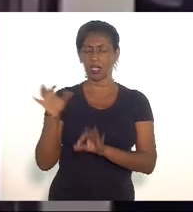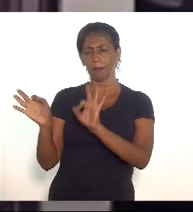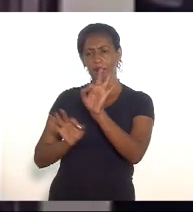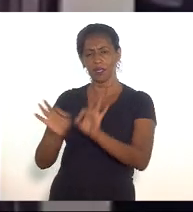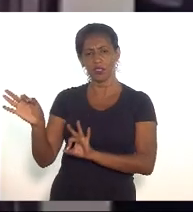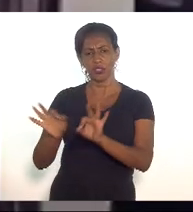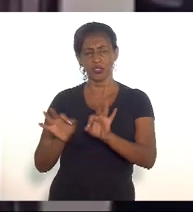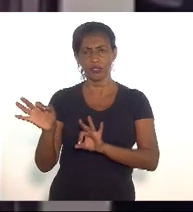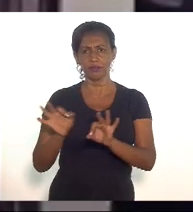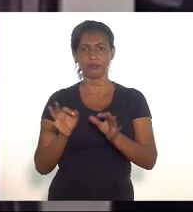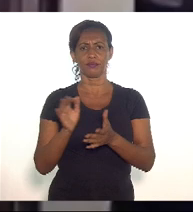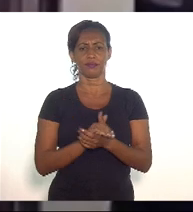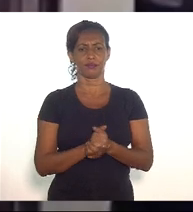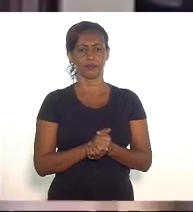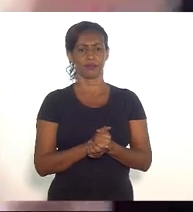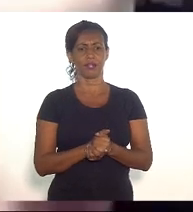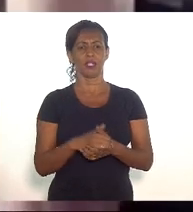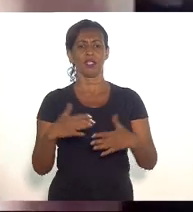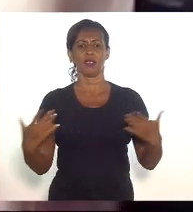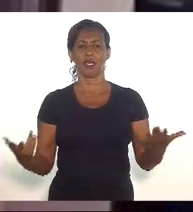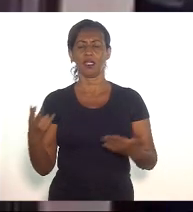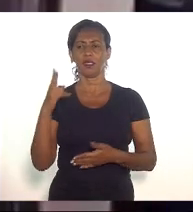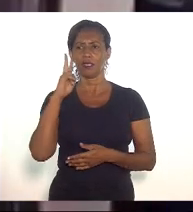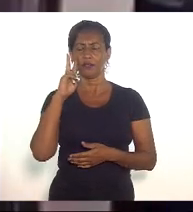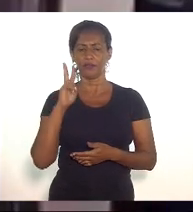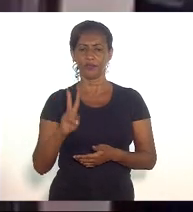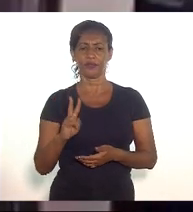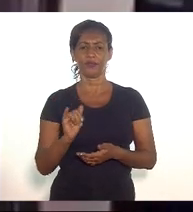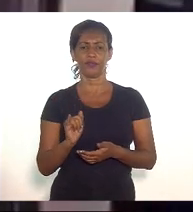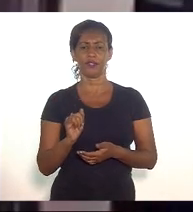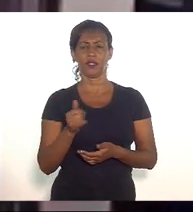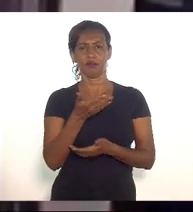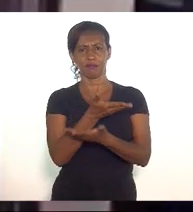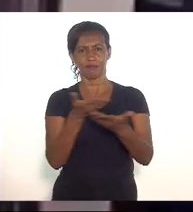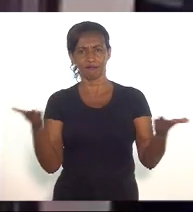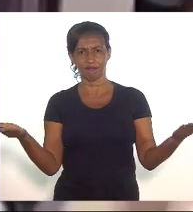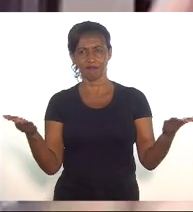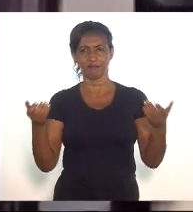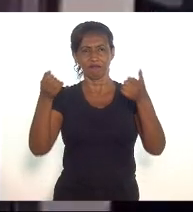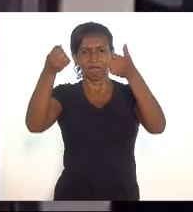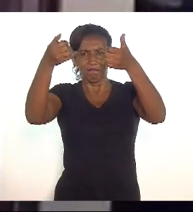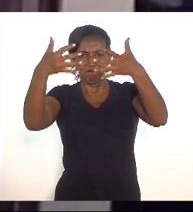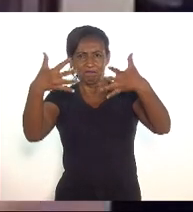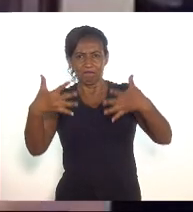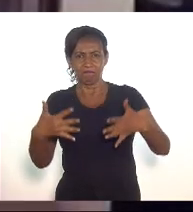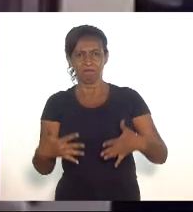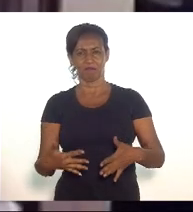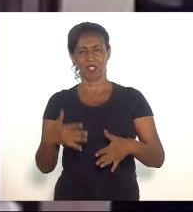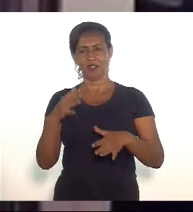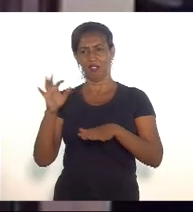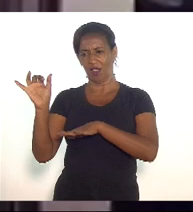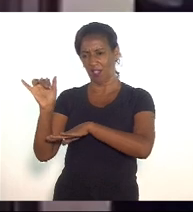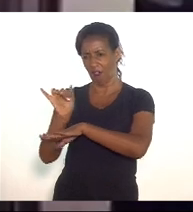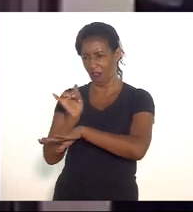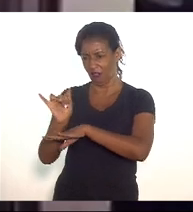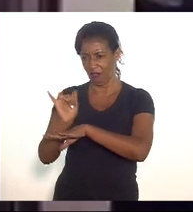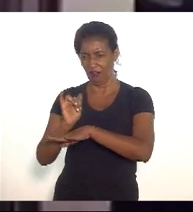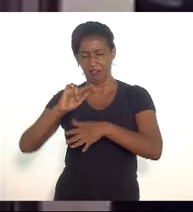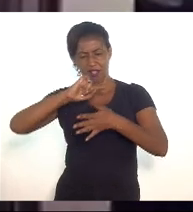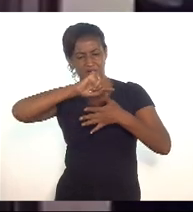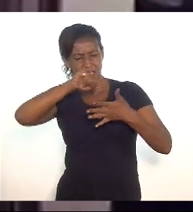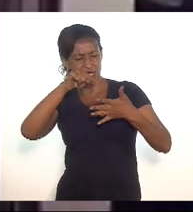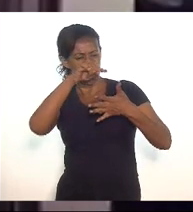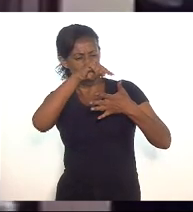planejamento... E aí eu vi Vossa Excelência discorrer, planejamento estratégico em cima de 5